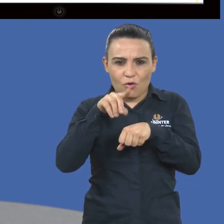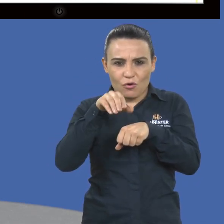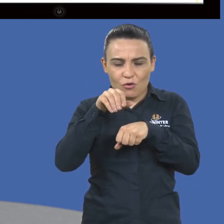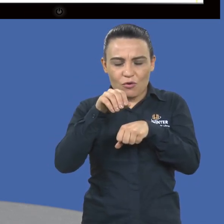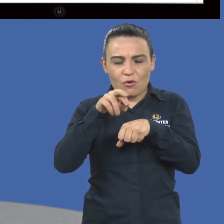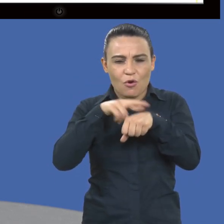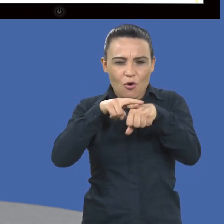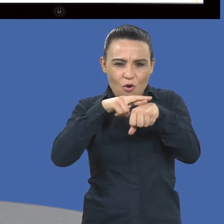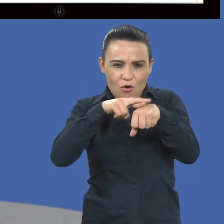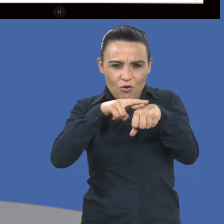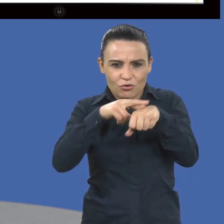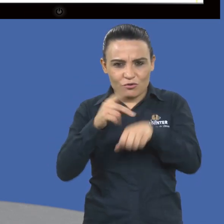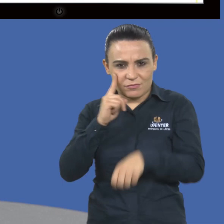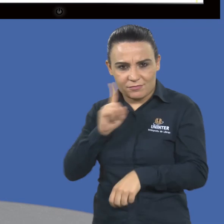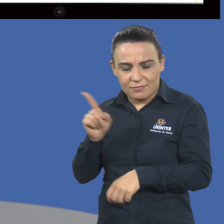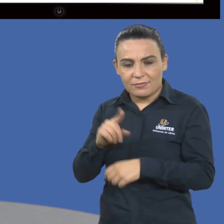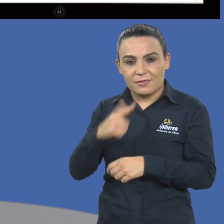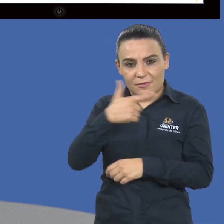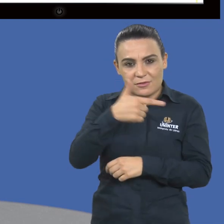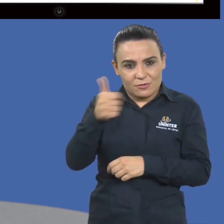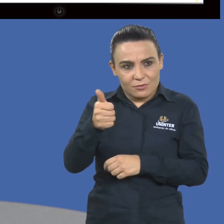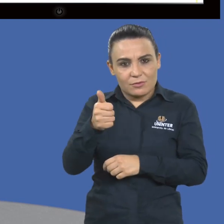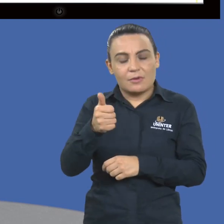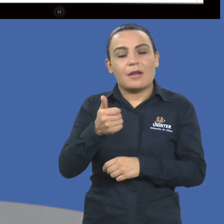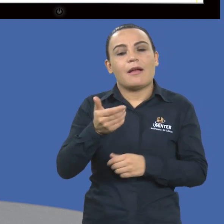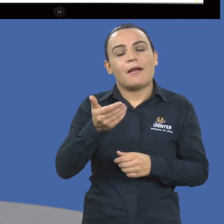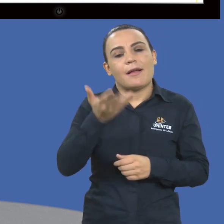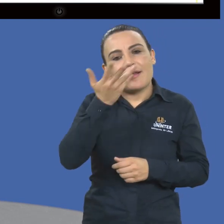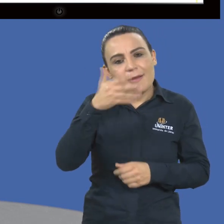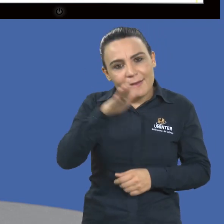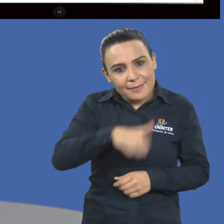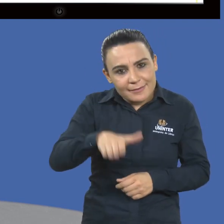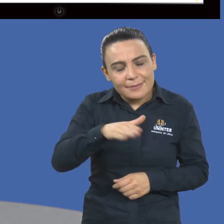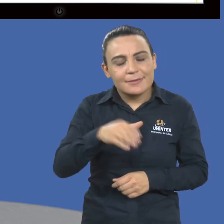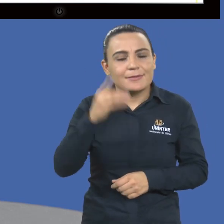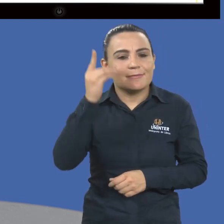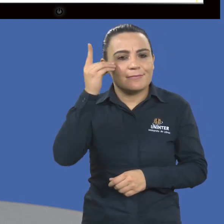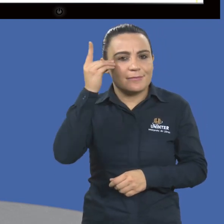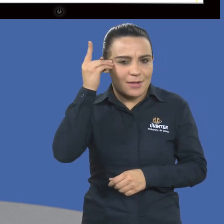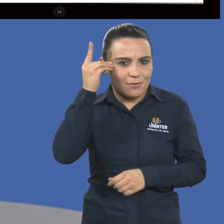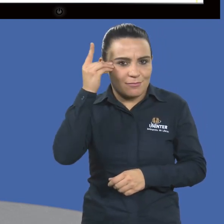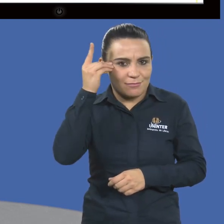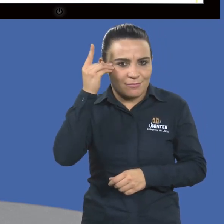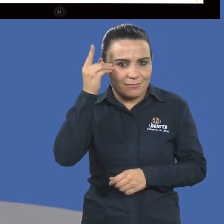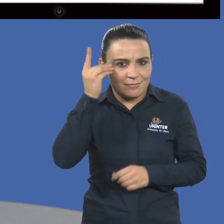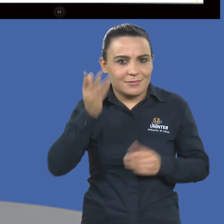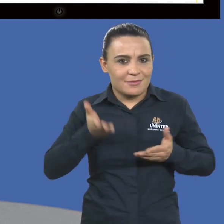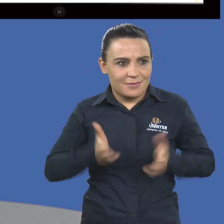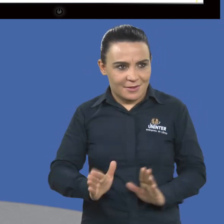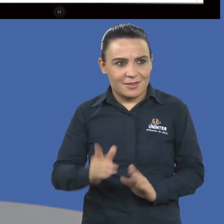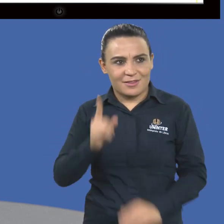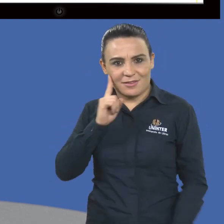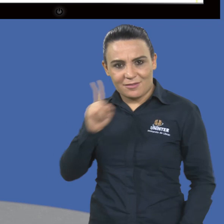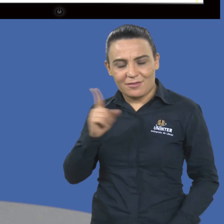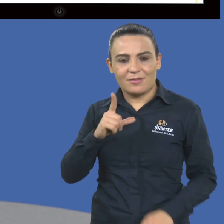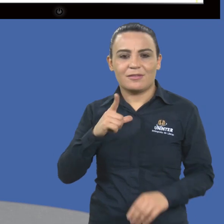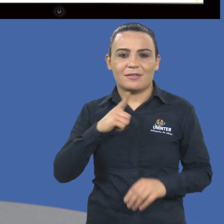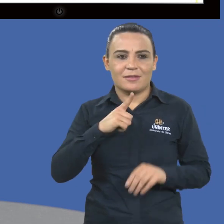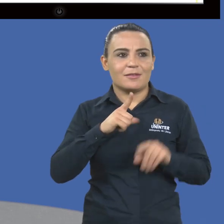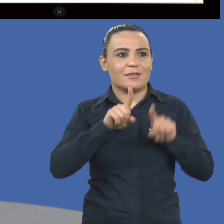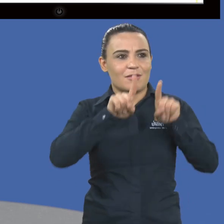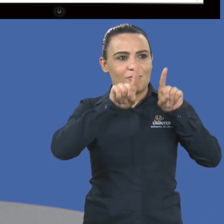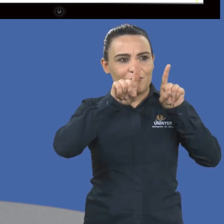Down. E vejam o par 21 que está ali, tem 2 azuizinhos e um vermelho. Né? Então